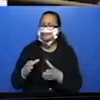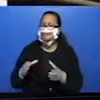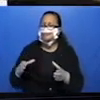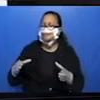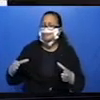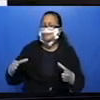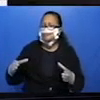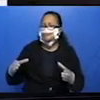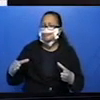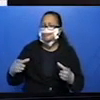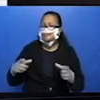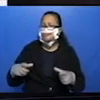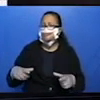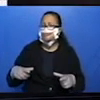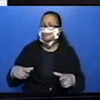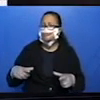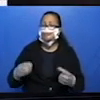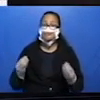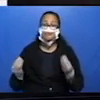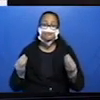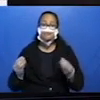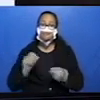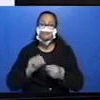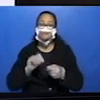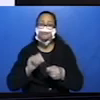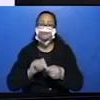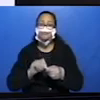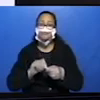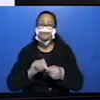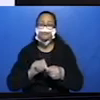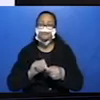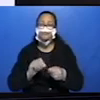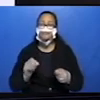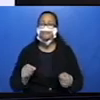espaço. Como que eu faço isso?